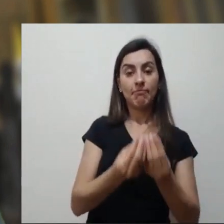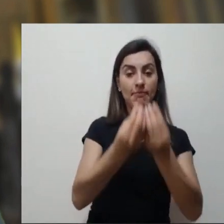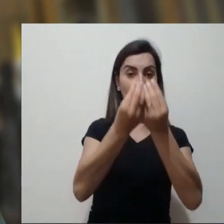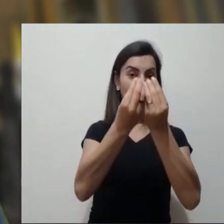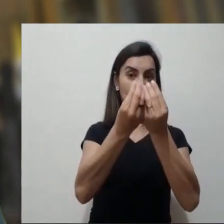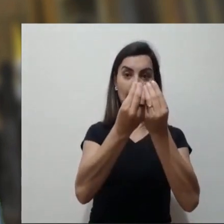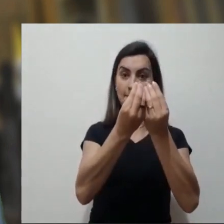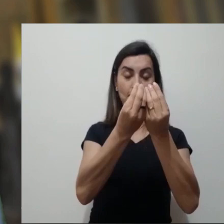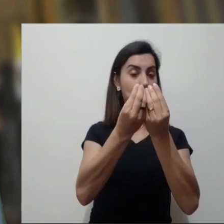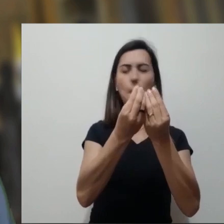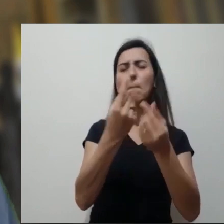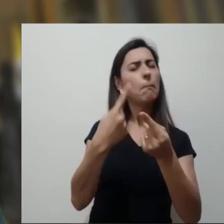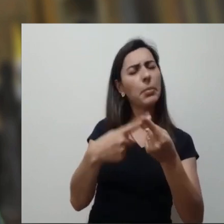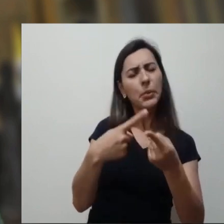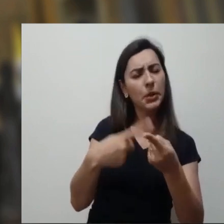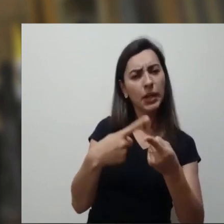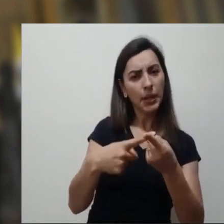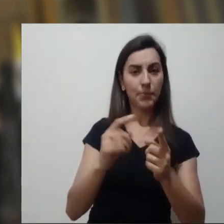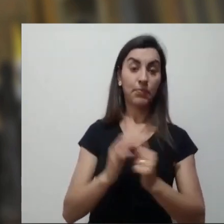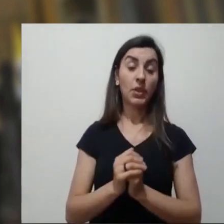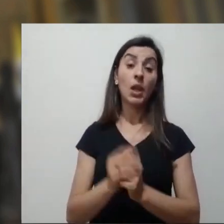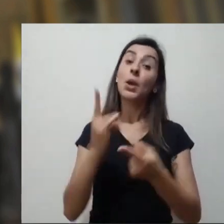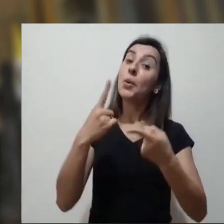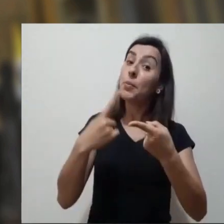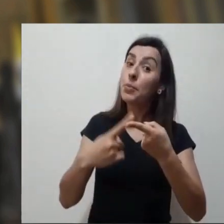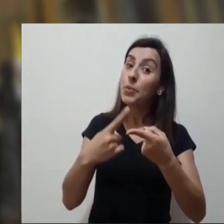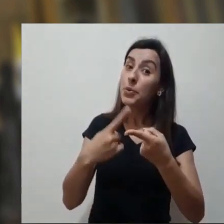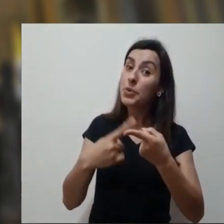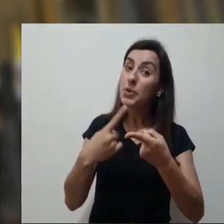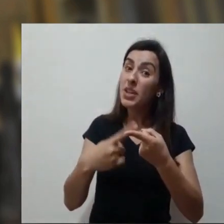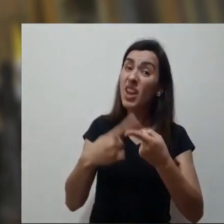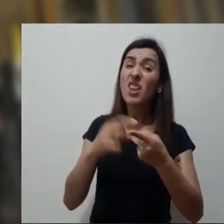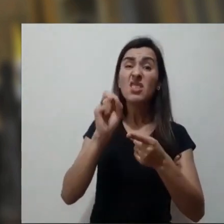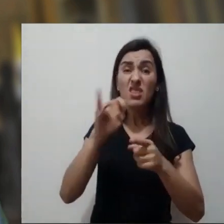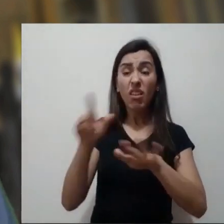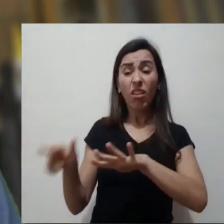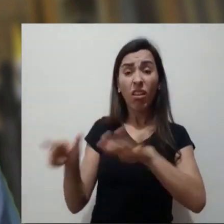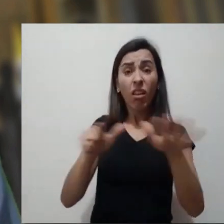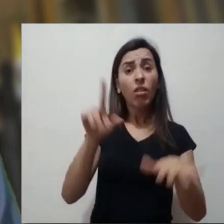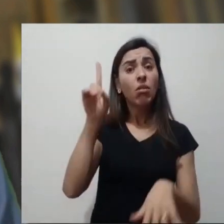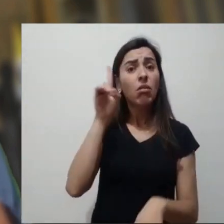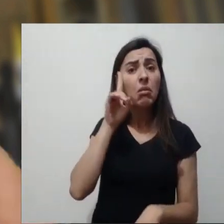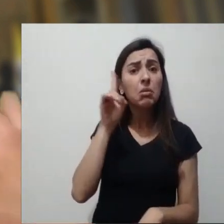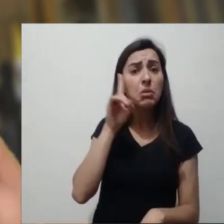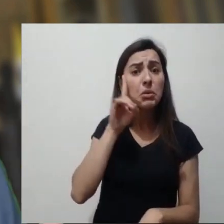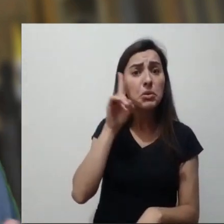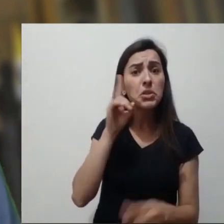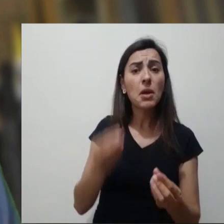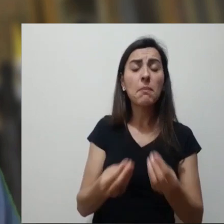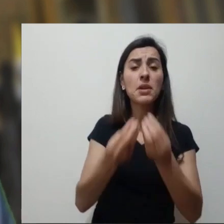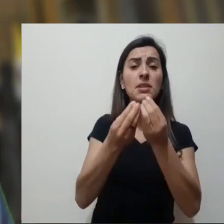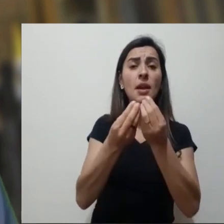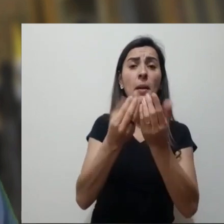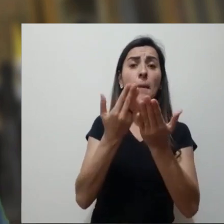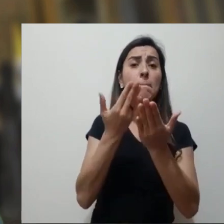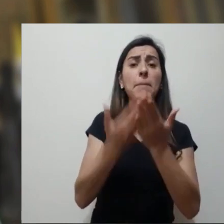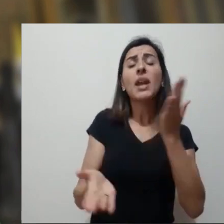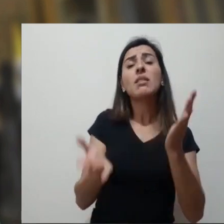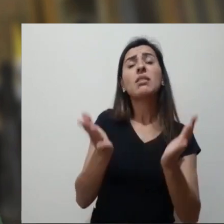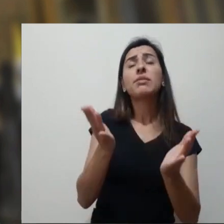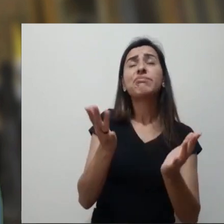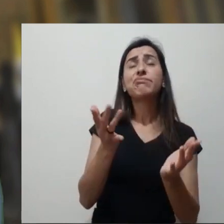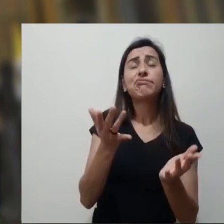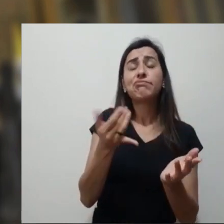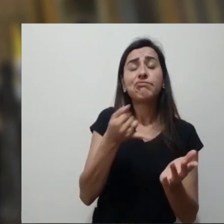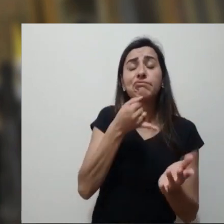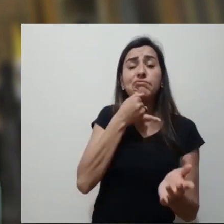semana. Por quê? Porque se assim o fizermos, ele vai perdendo o brilho de ser